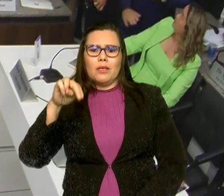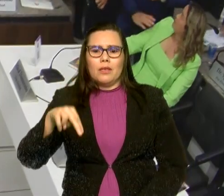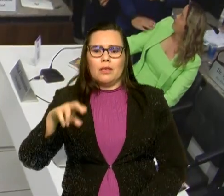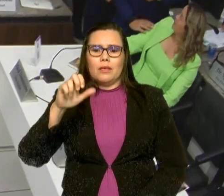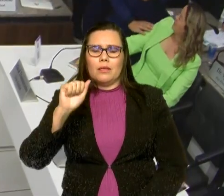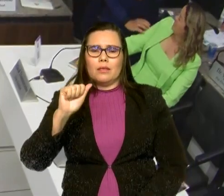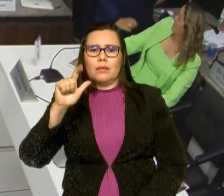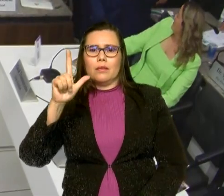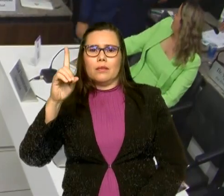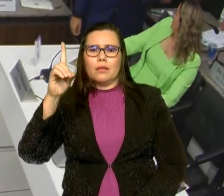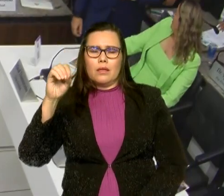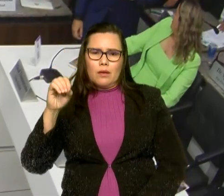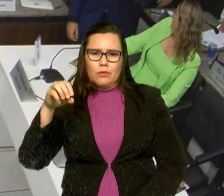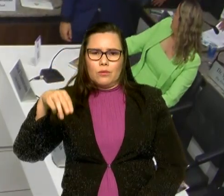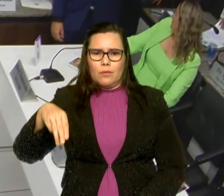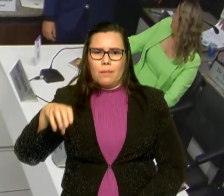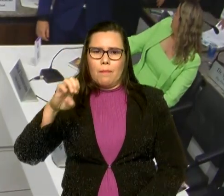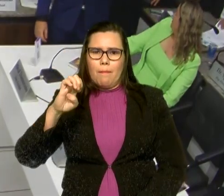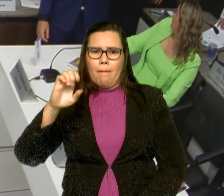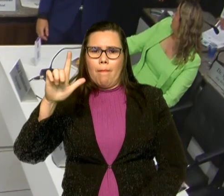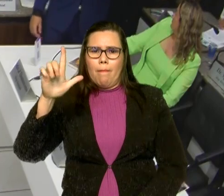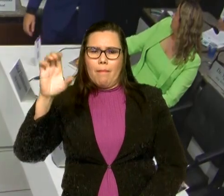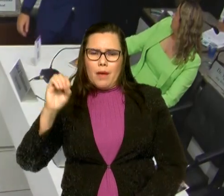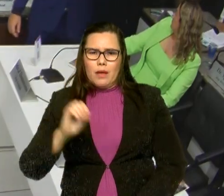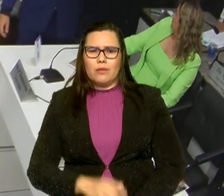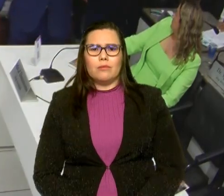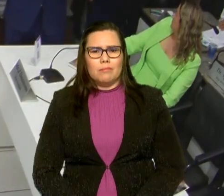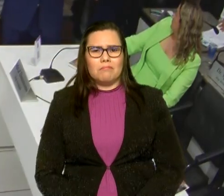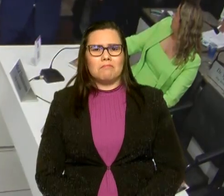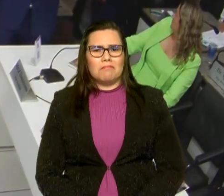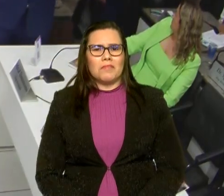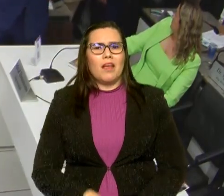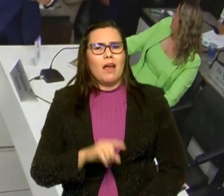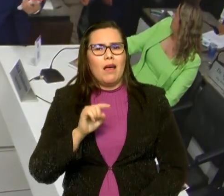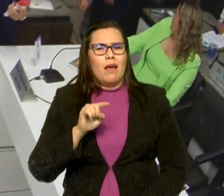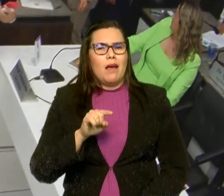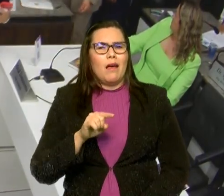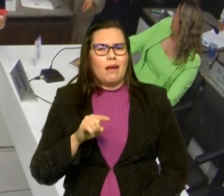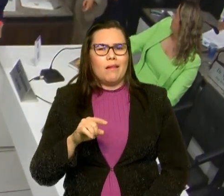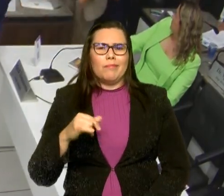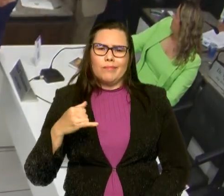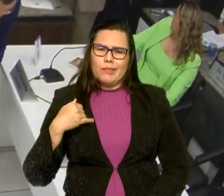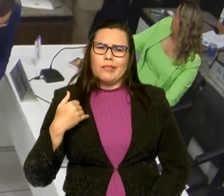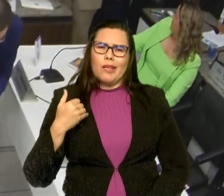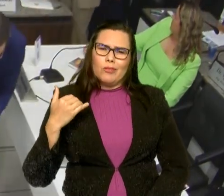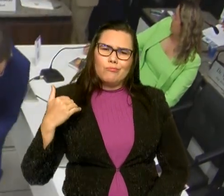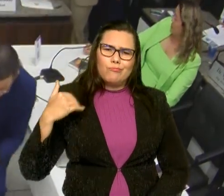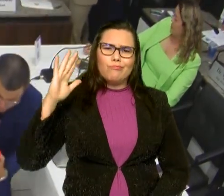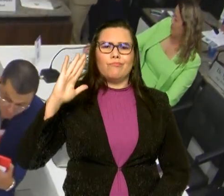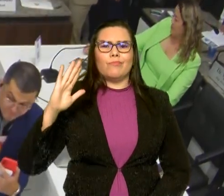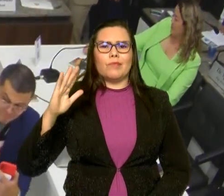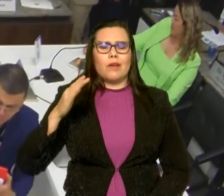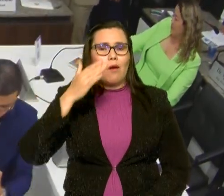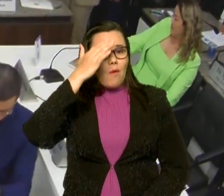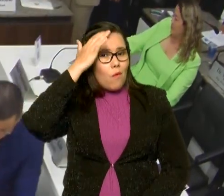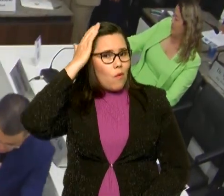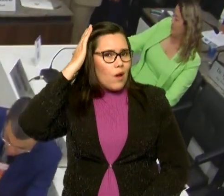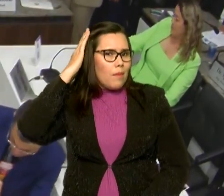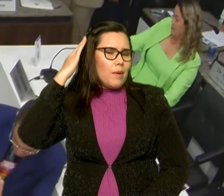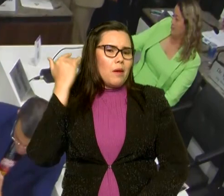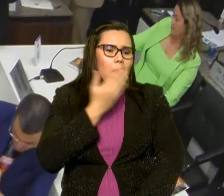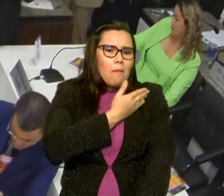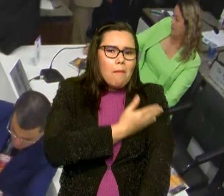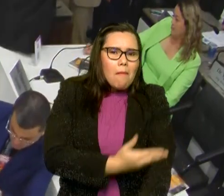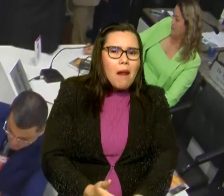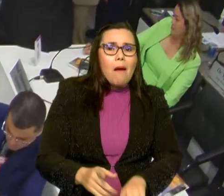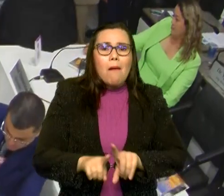parlamento. Ainda tem a força de um menino, de primeiro mandato, como se estivesse